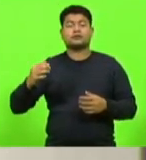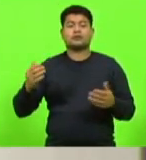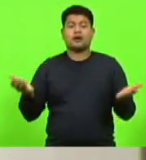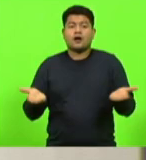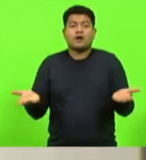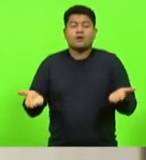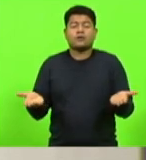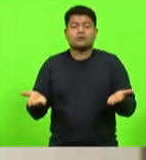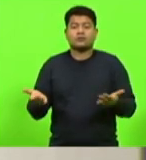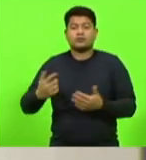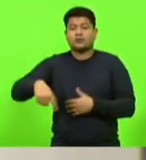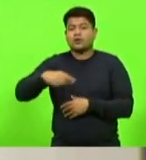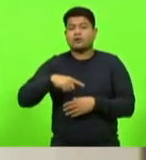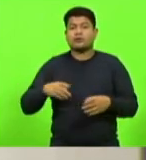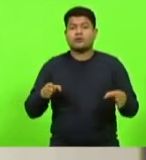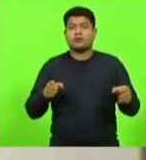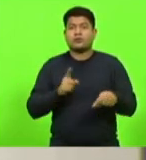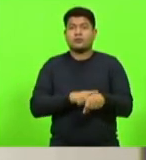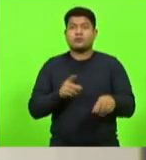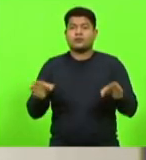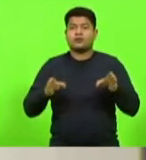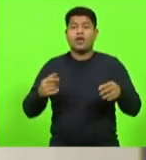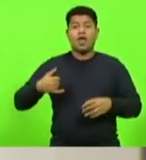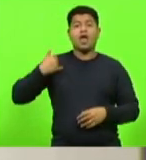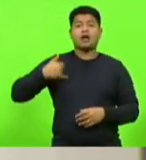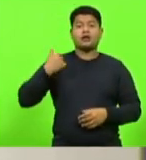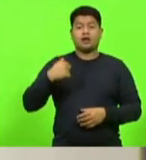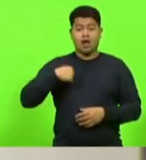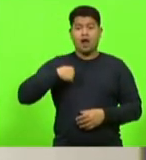passando por um momento? Eu tenho 59 anos,